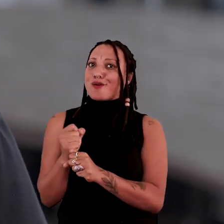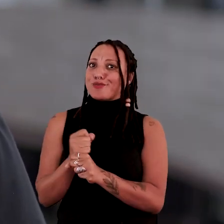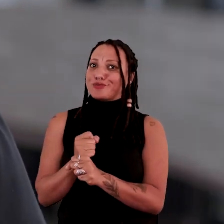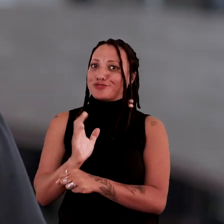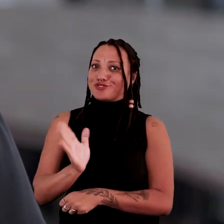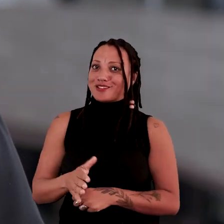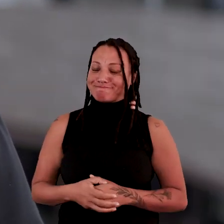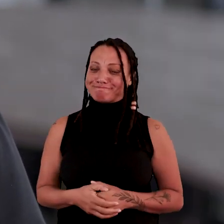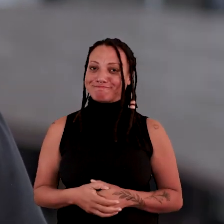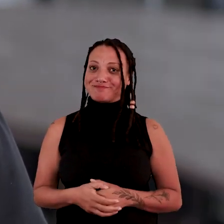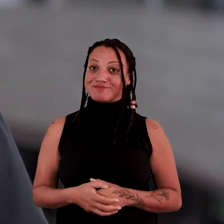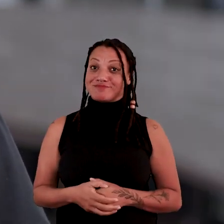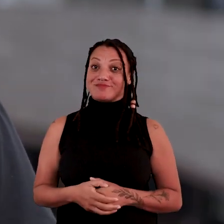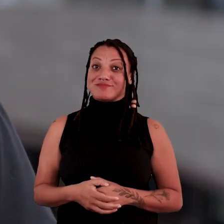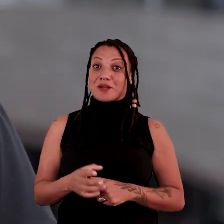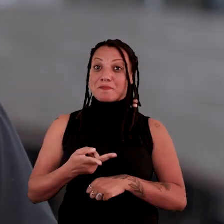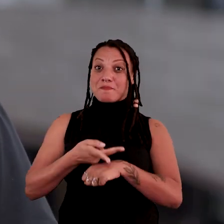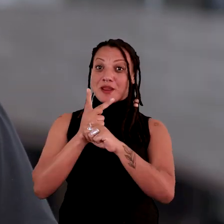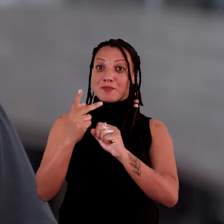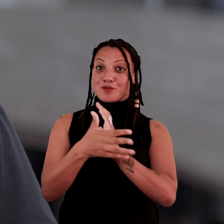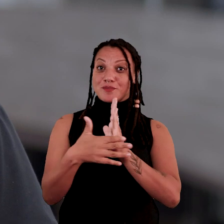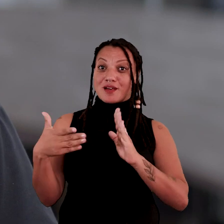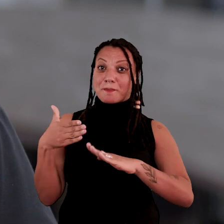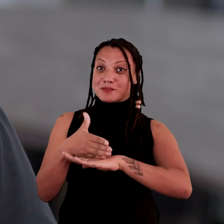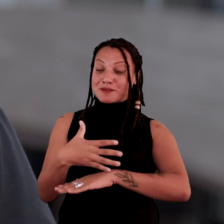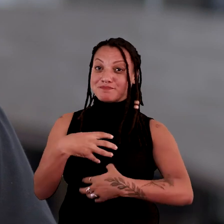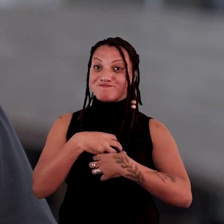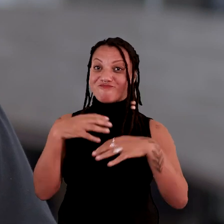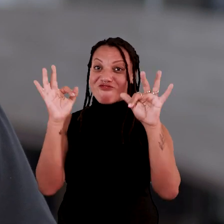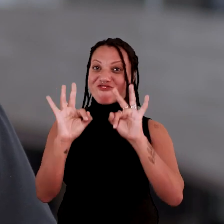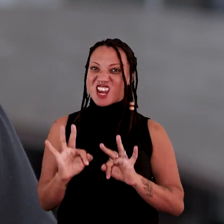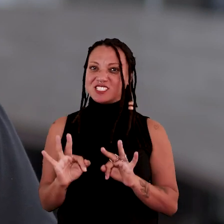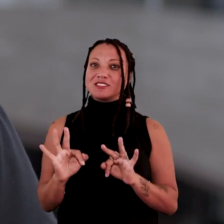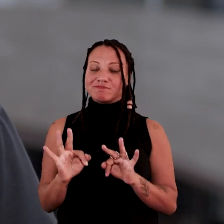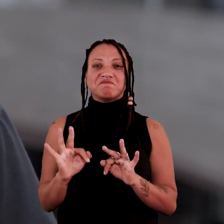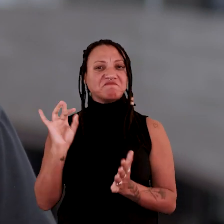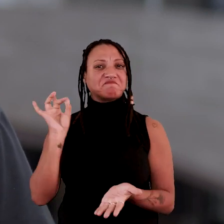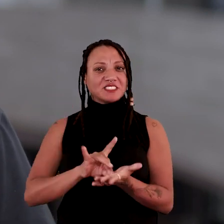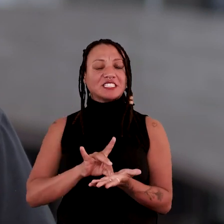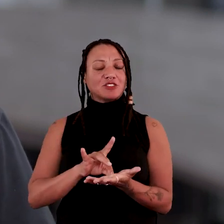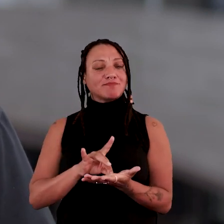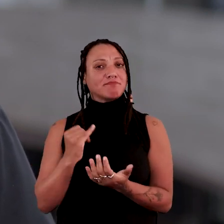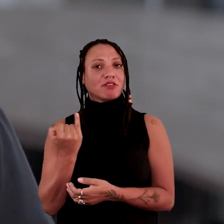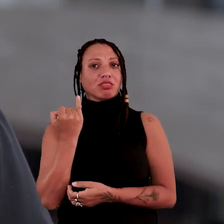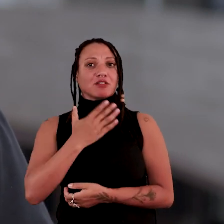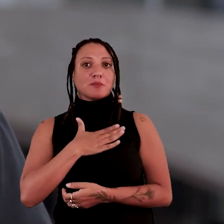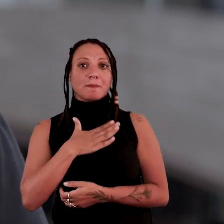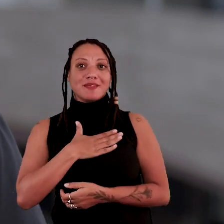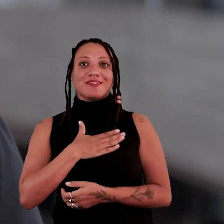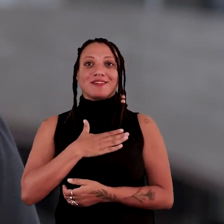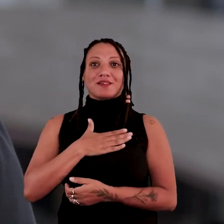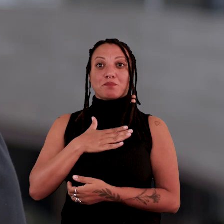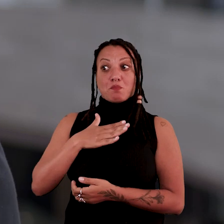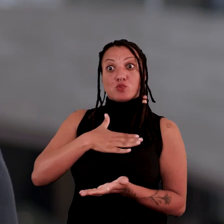muito importante para mim, para o estúdio, na qual toda a trajetória do Instituto, de toda a trajetória e história